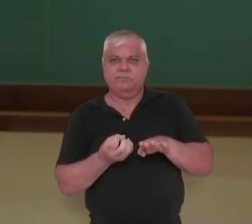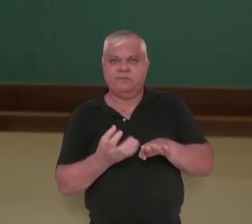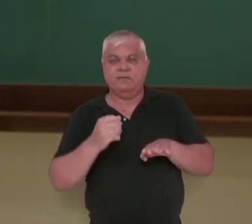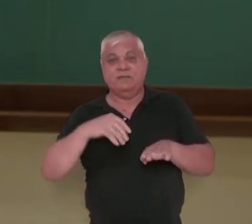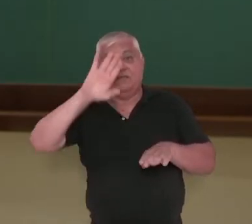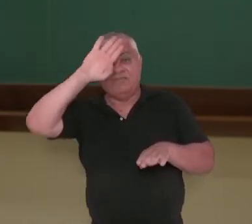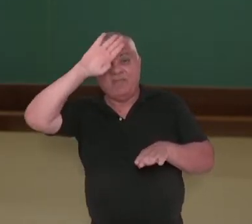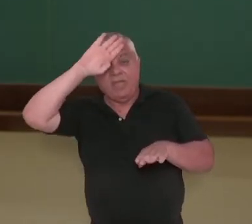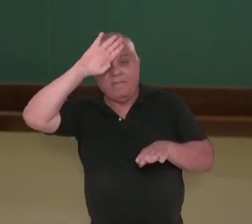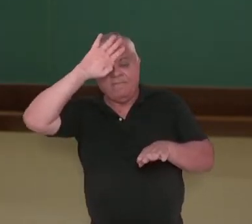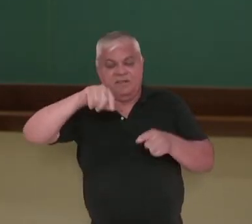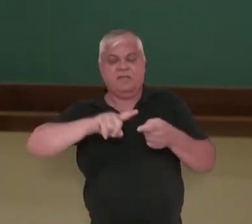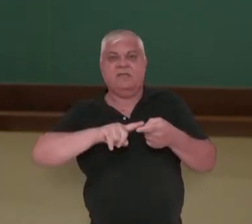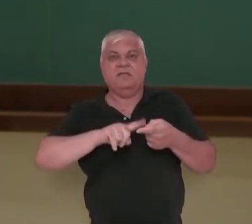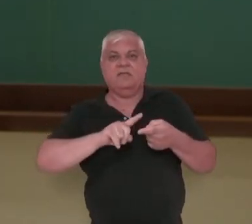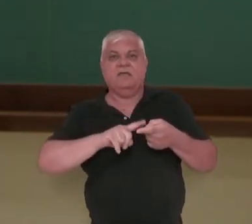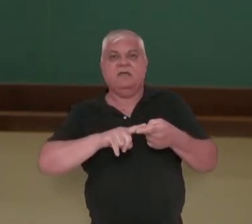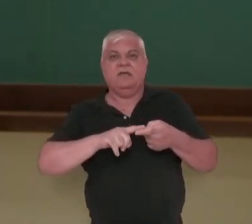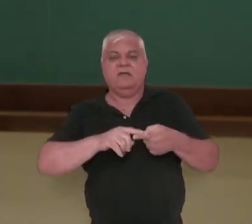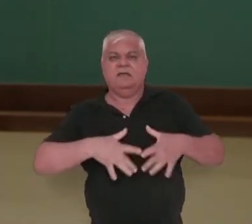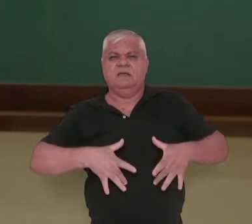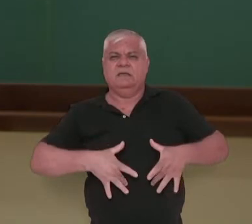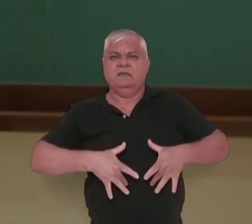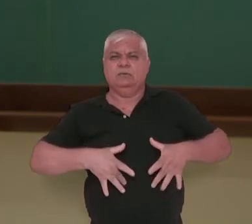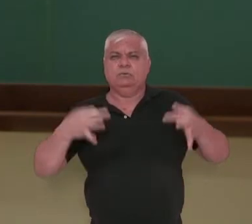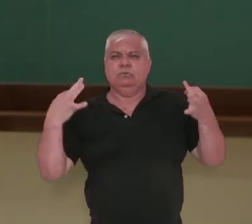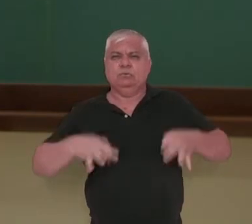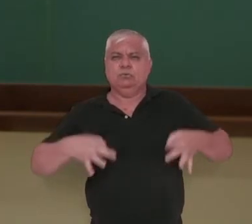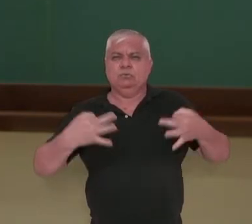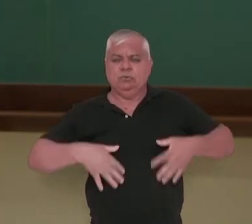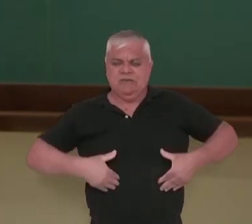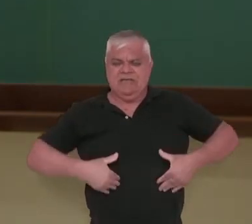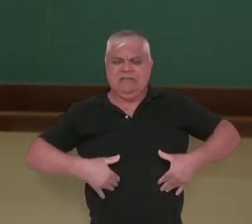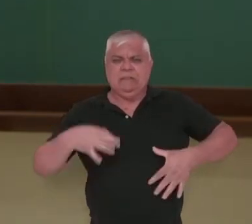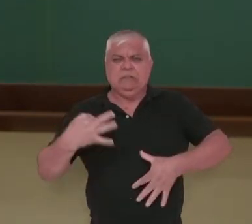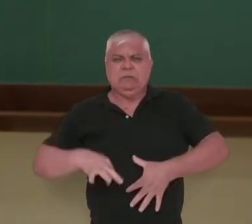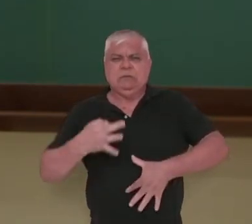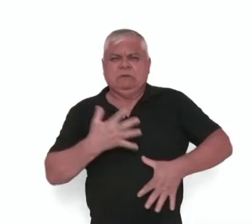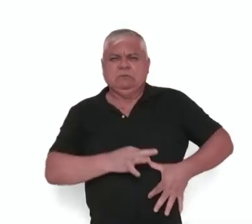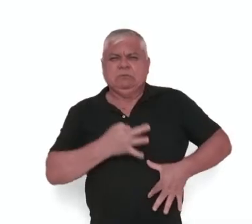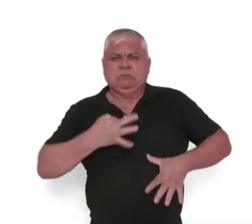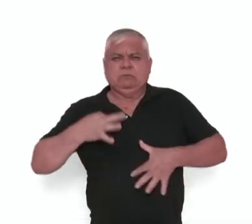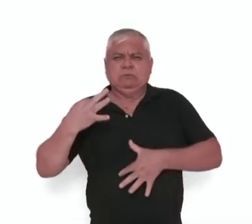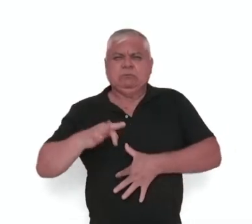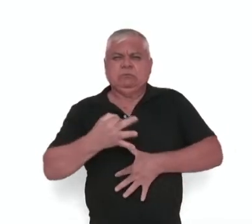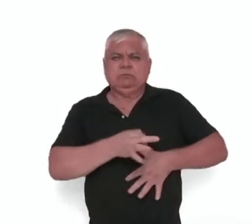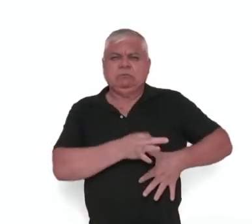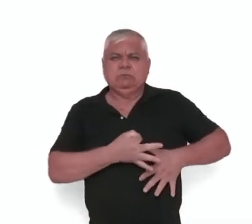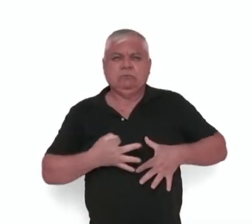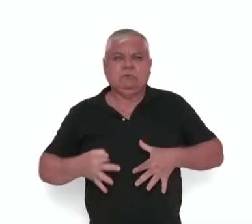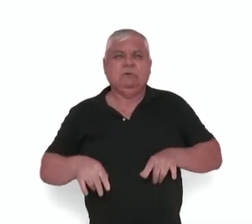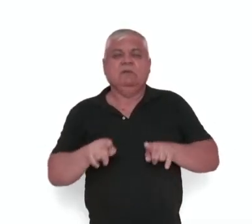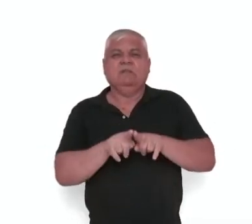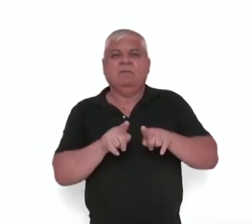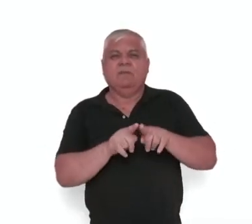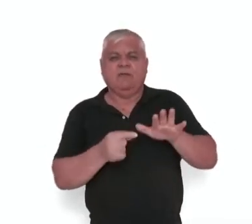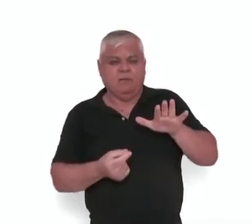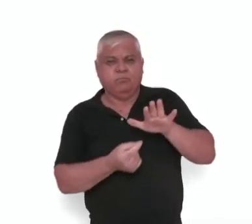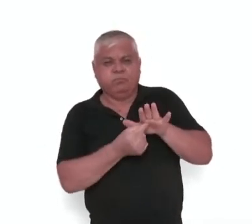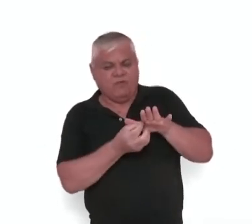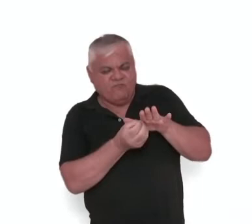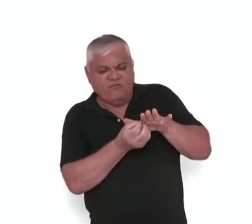febre, músculos da barriga duros e doloridos, a presença de feridas infectadas